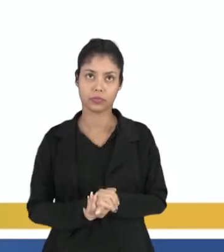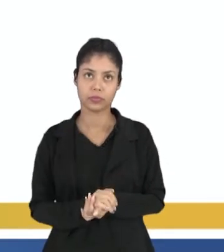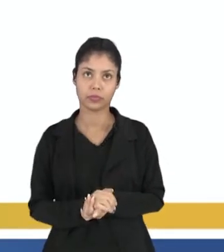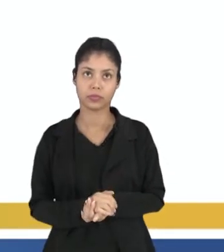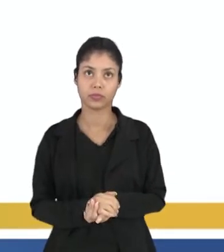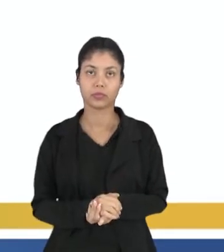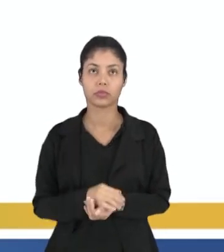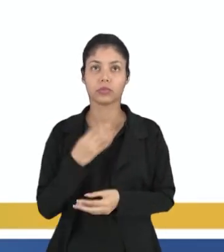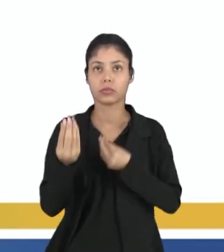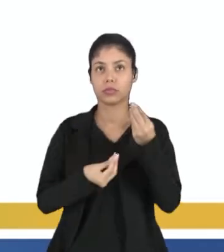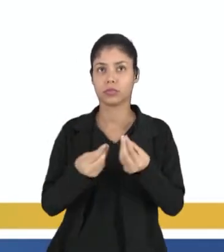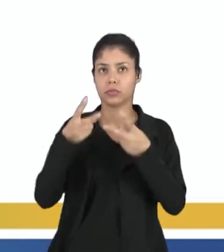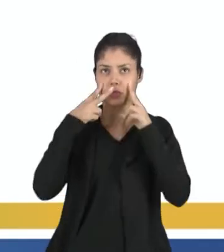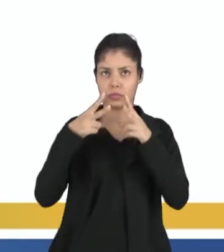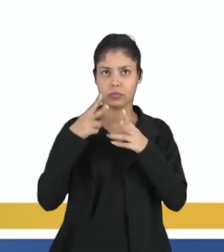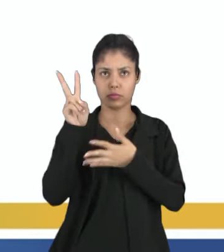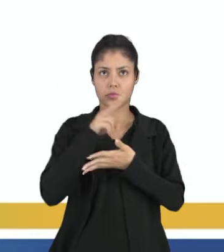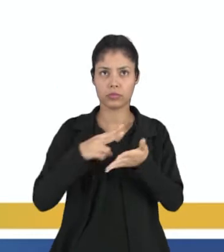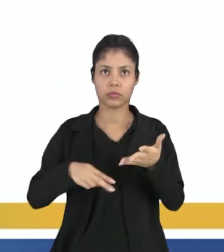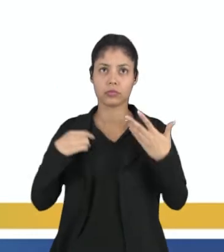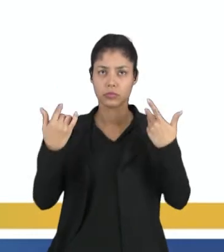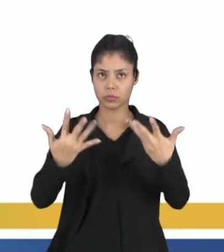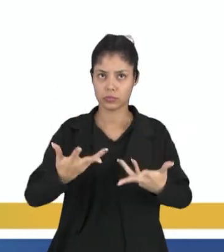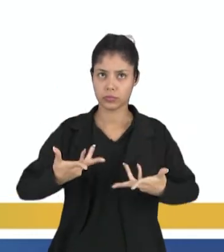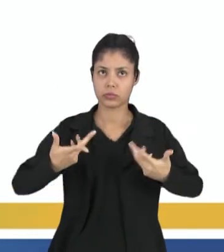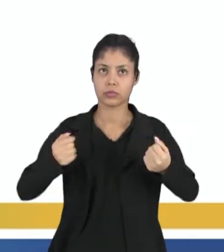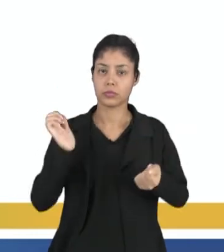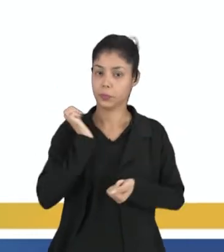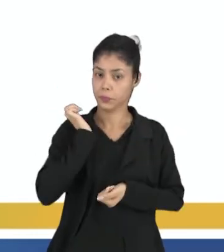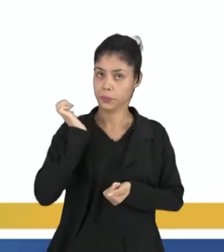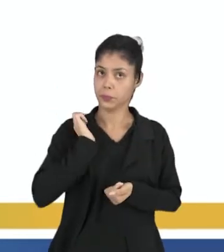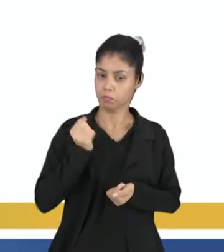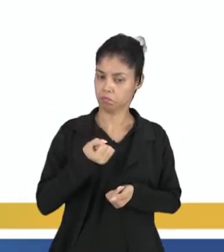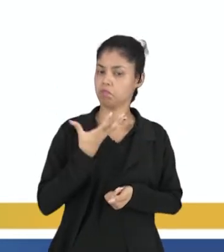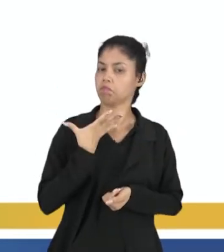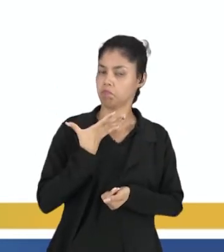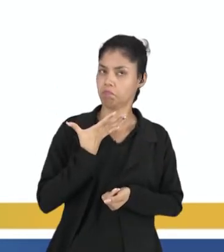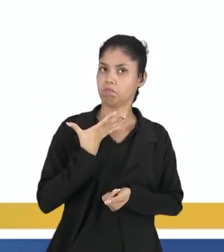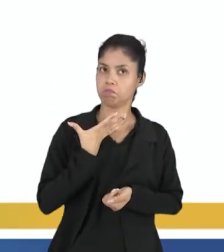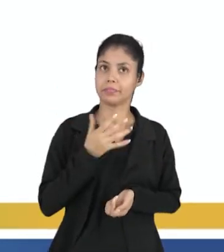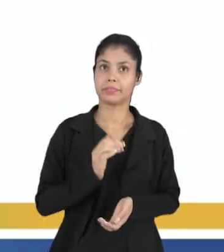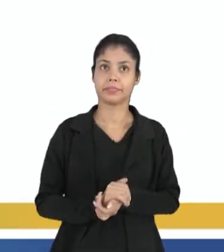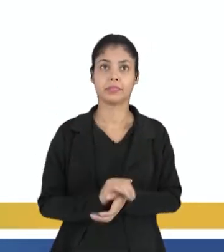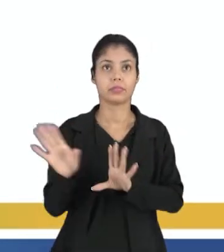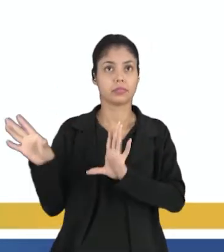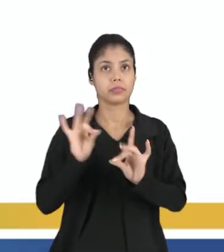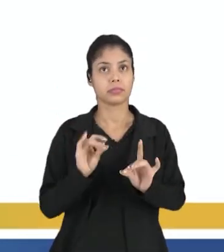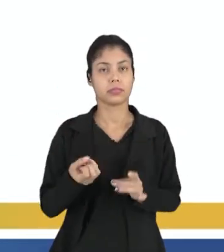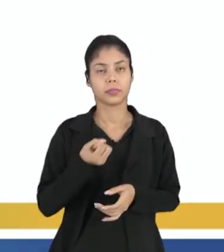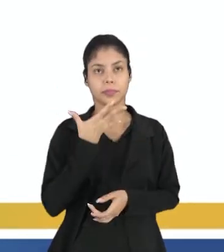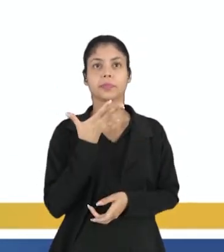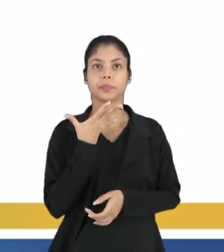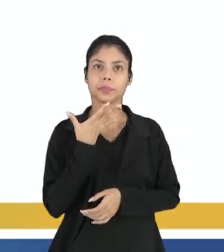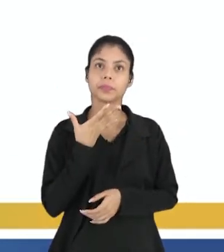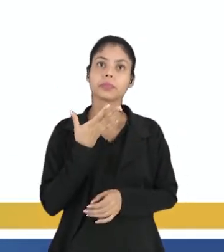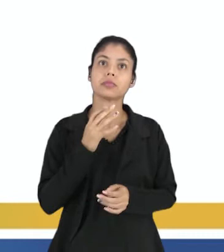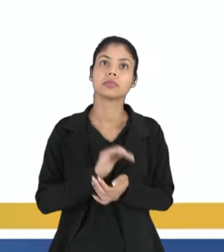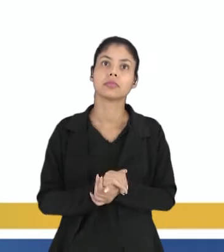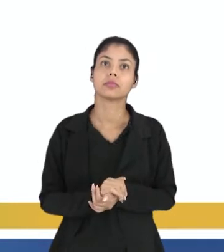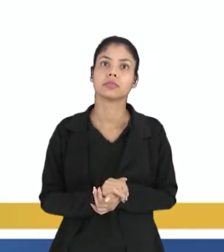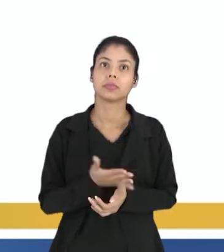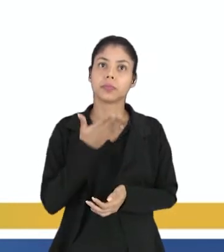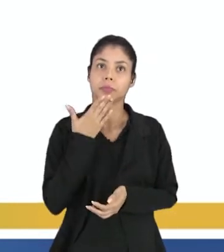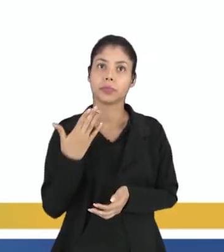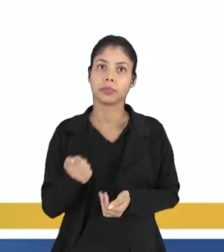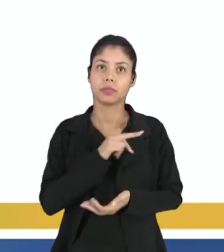prazer. Como podemos observar, a leitura é um hábito enriquecedor, que traz uma série de benefícios